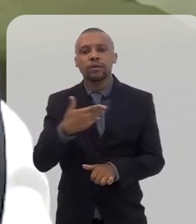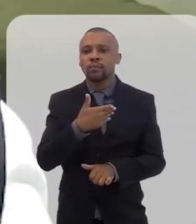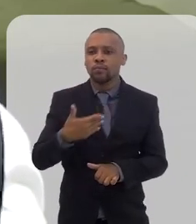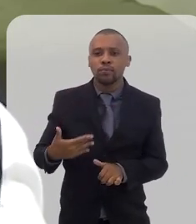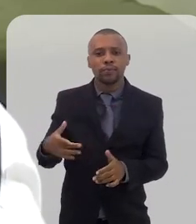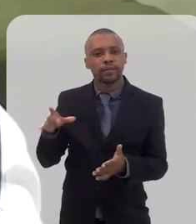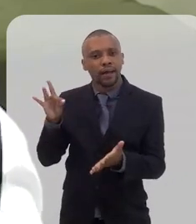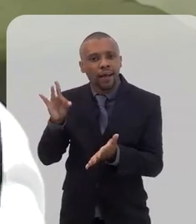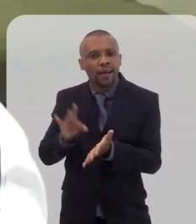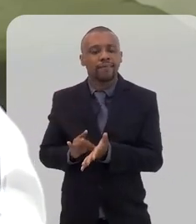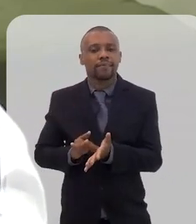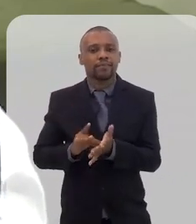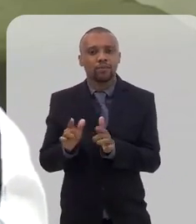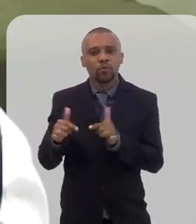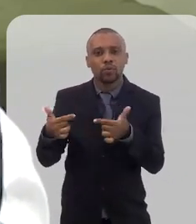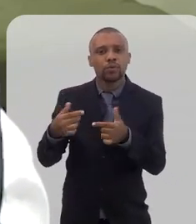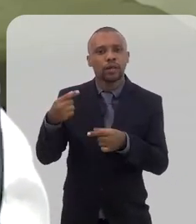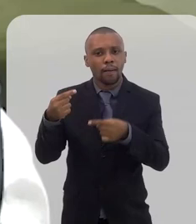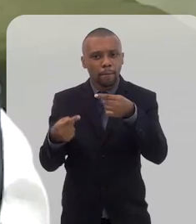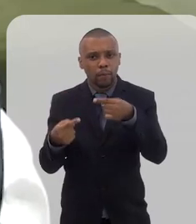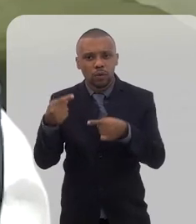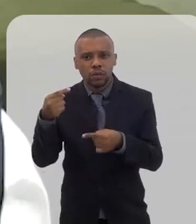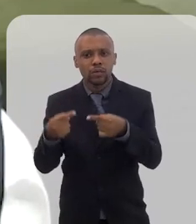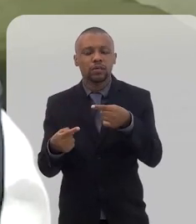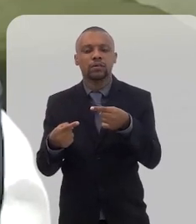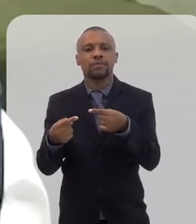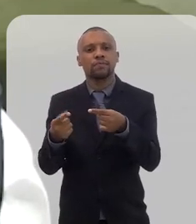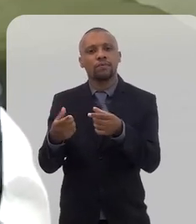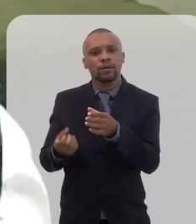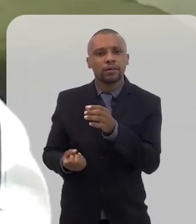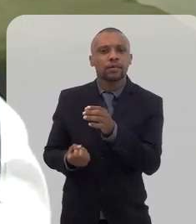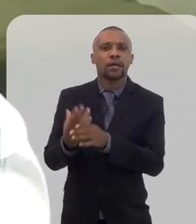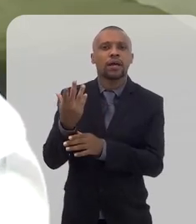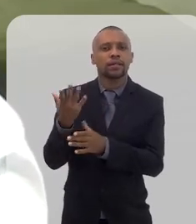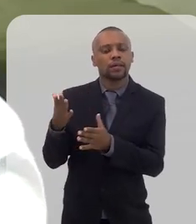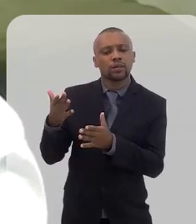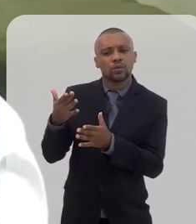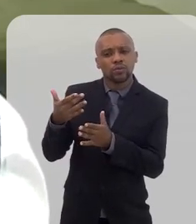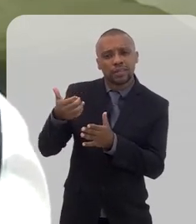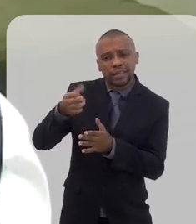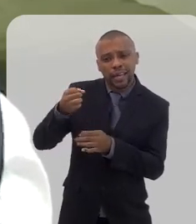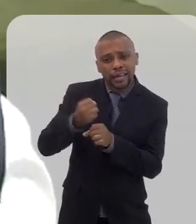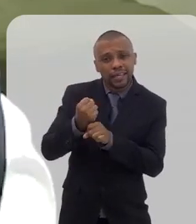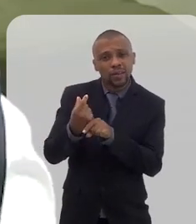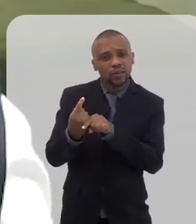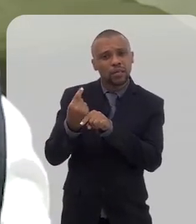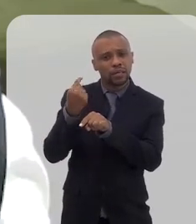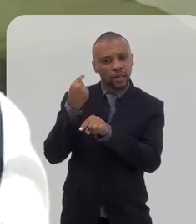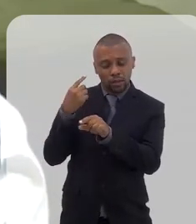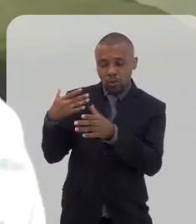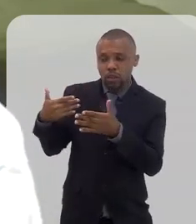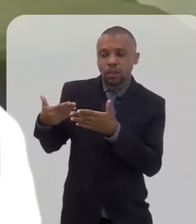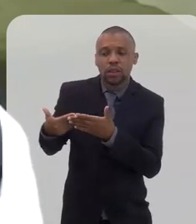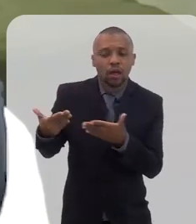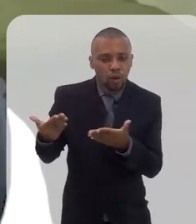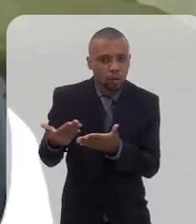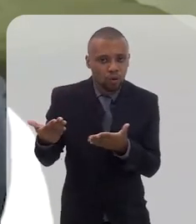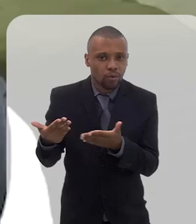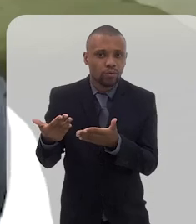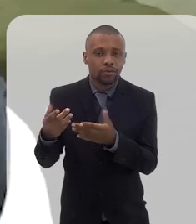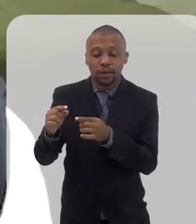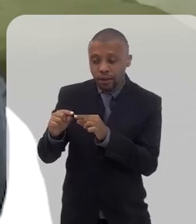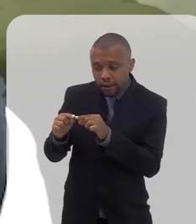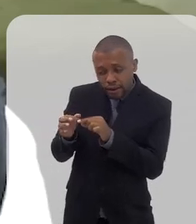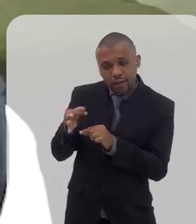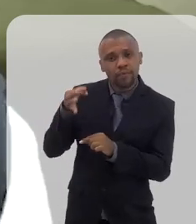públicas, da efetividade das políticas que foram implementadas na última década e as próximas, né? Então,